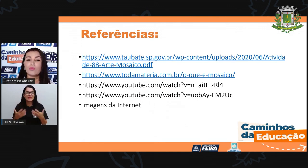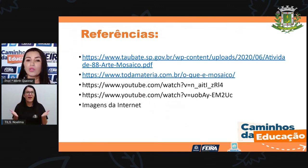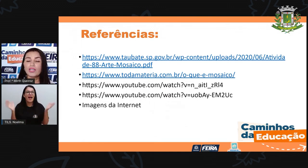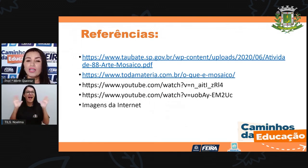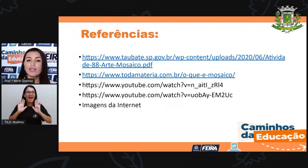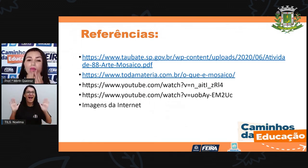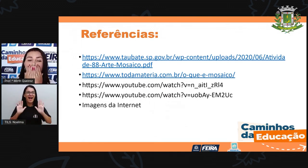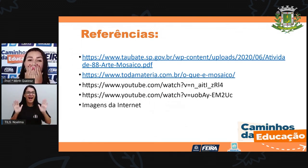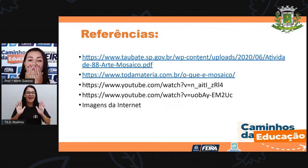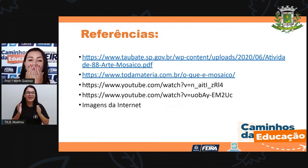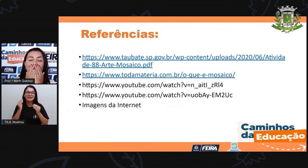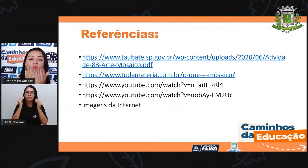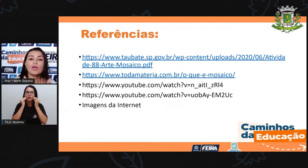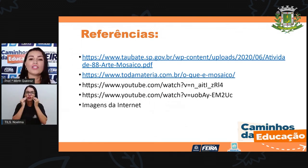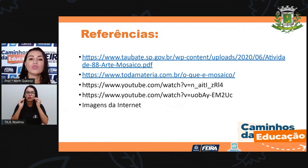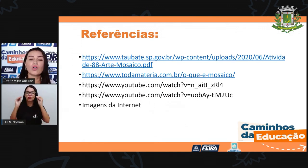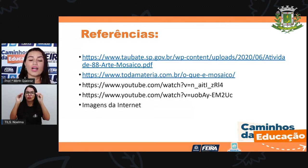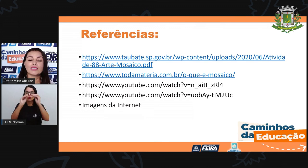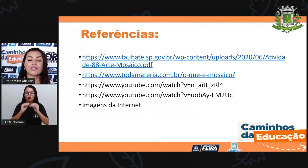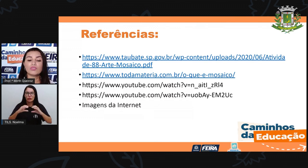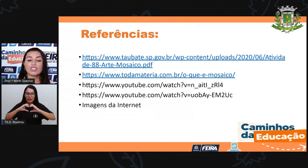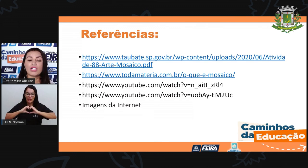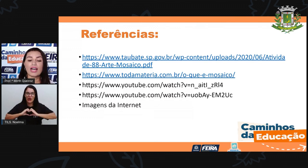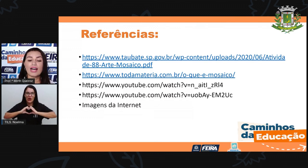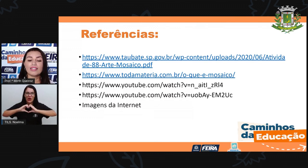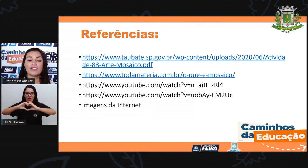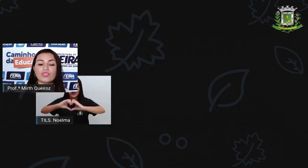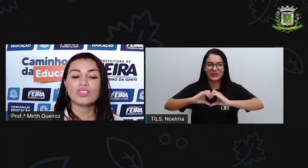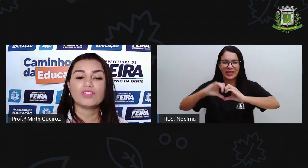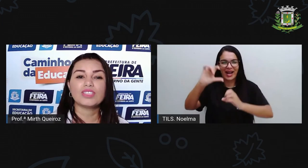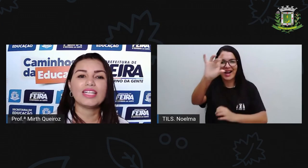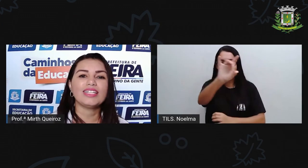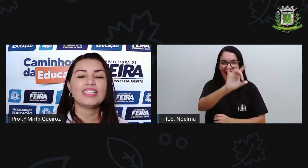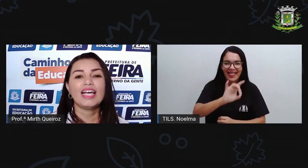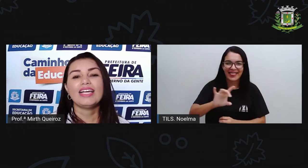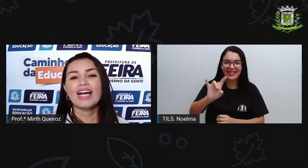vai ficando por aqui. Um beijo no coração de cada um